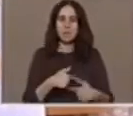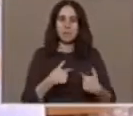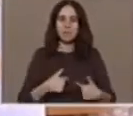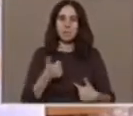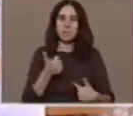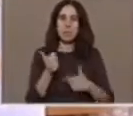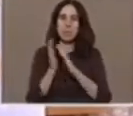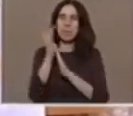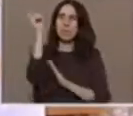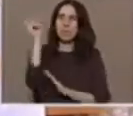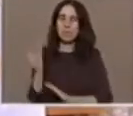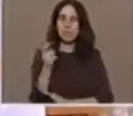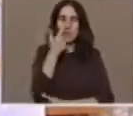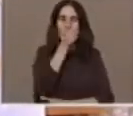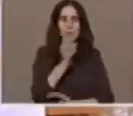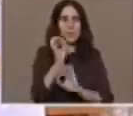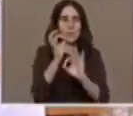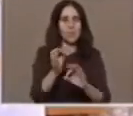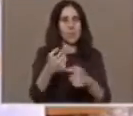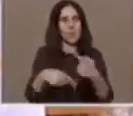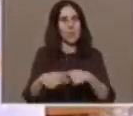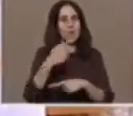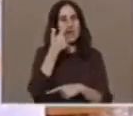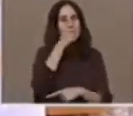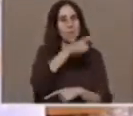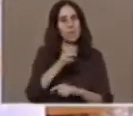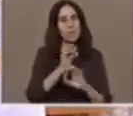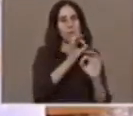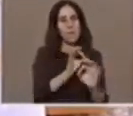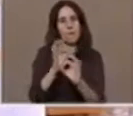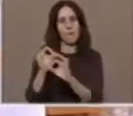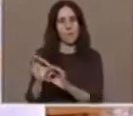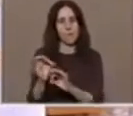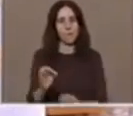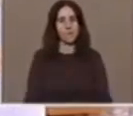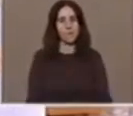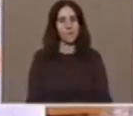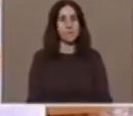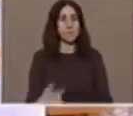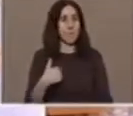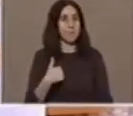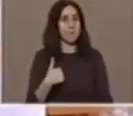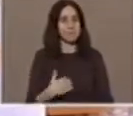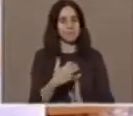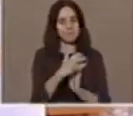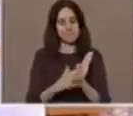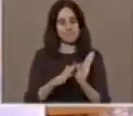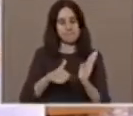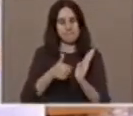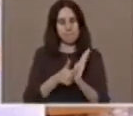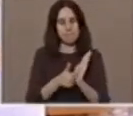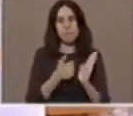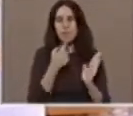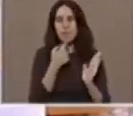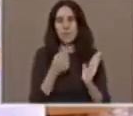de Deus para com os homens e dos homens entre si. Nós sabemos que a lógica do Evangelho não é repartir